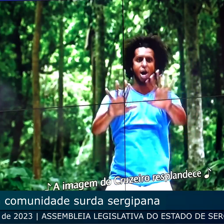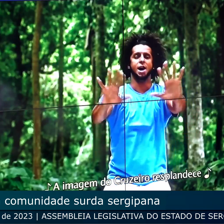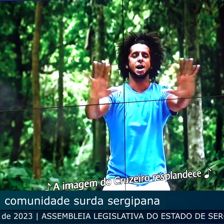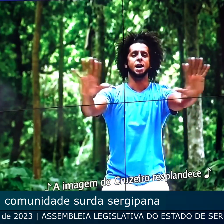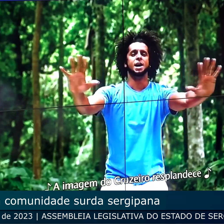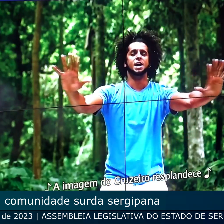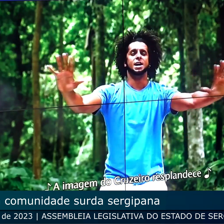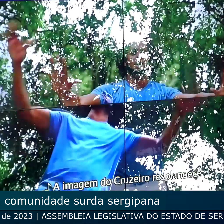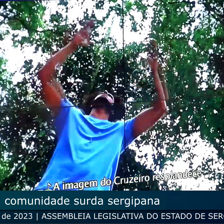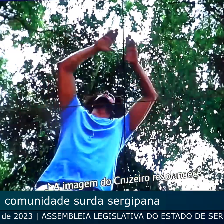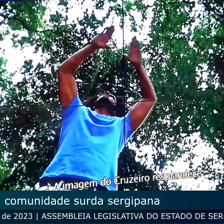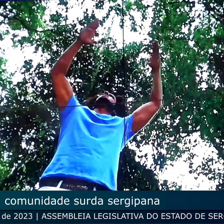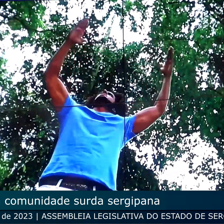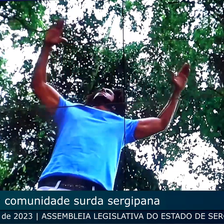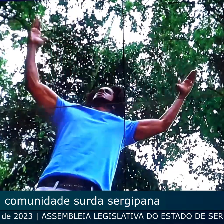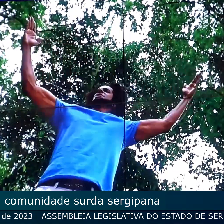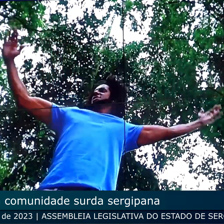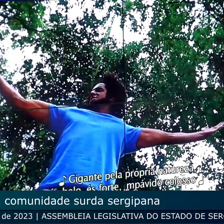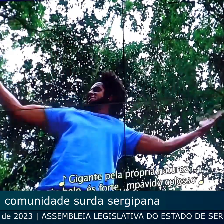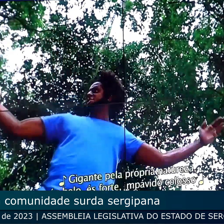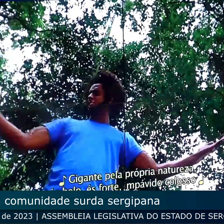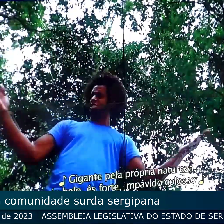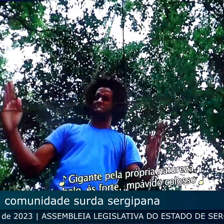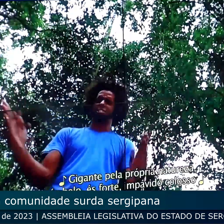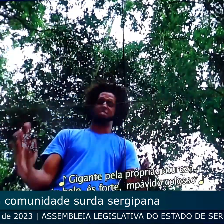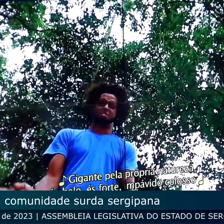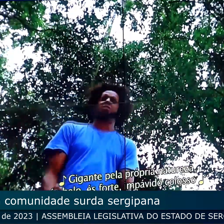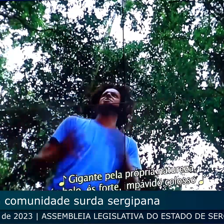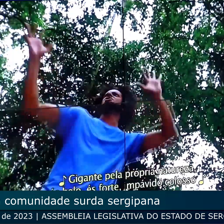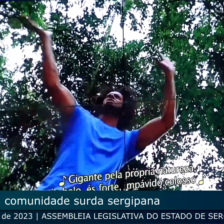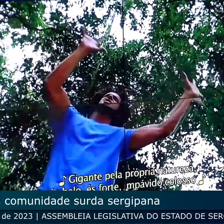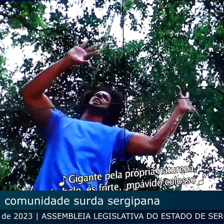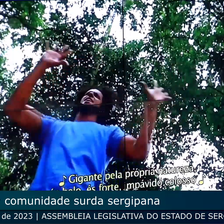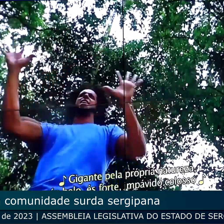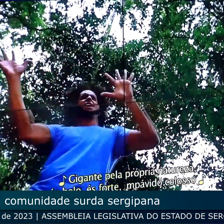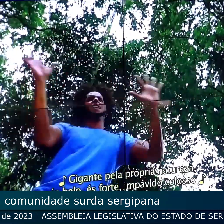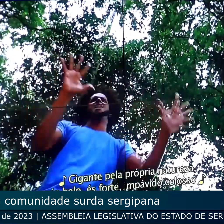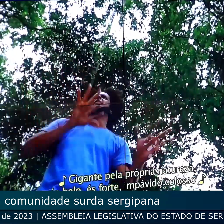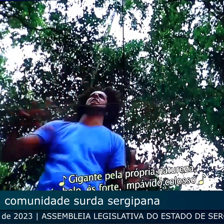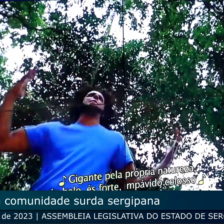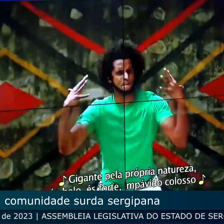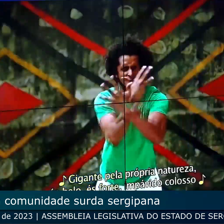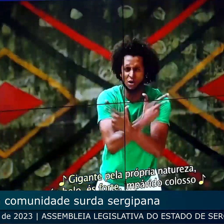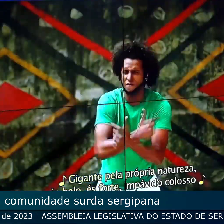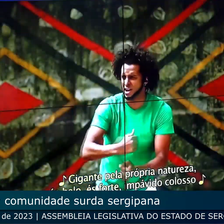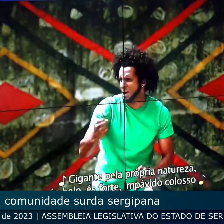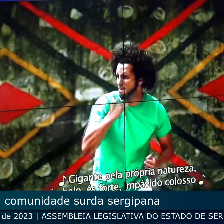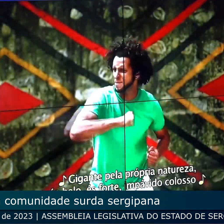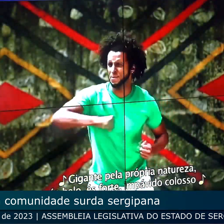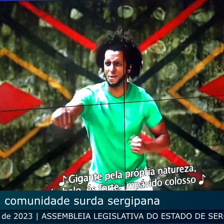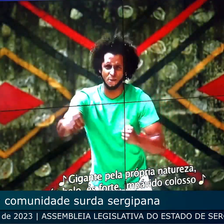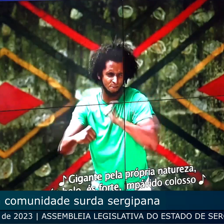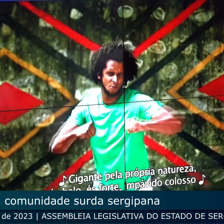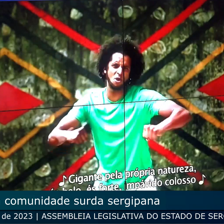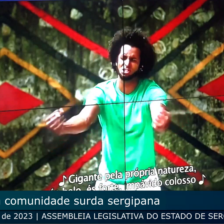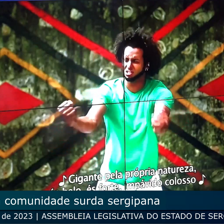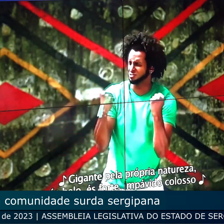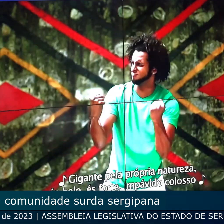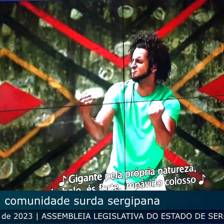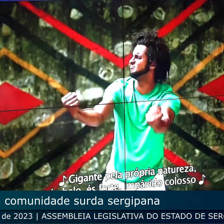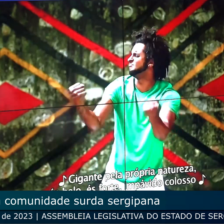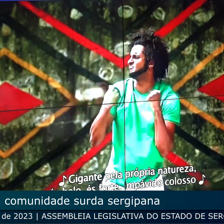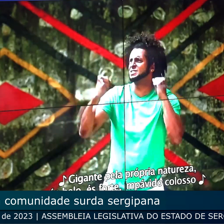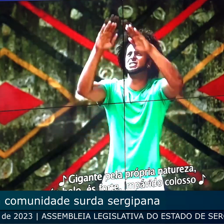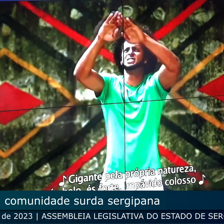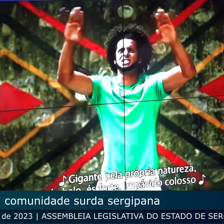cruzeiro resplandece. Gigante pela própria natureza, és bela, és forte,